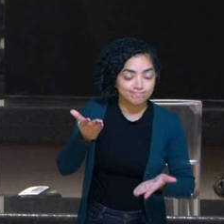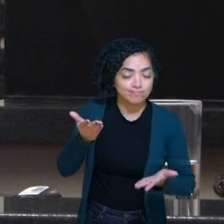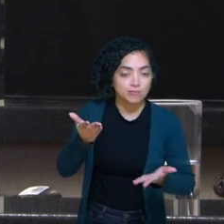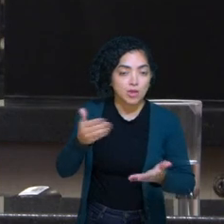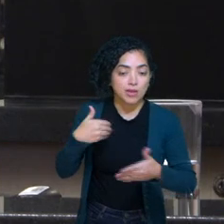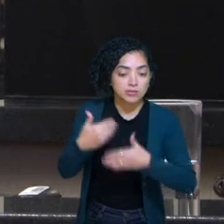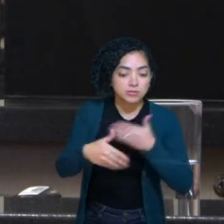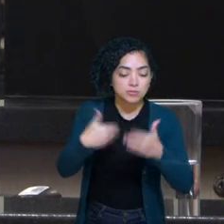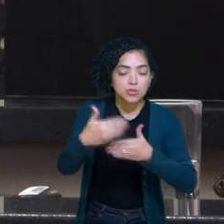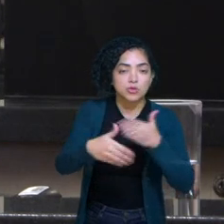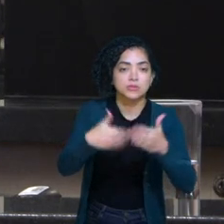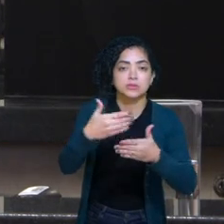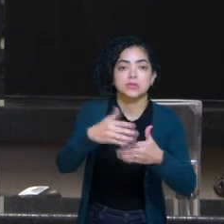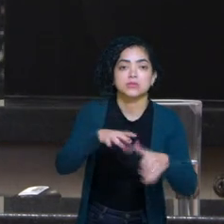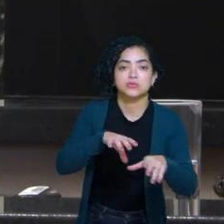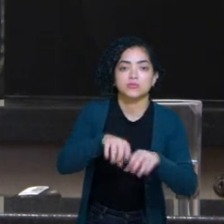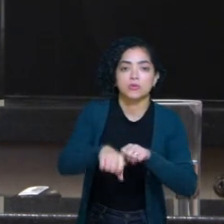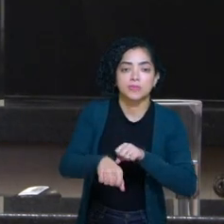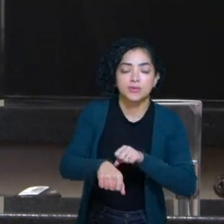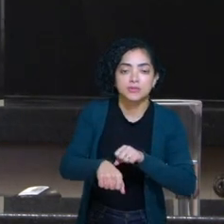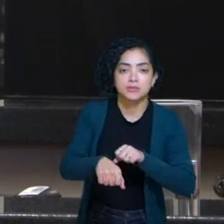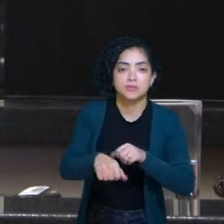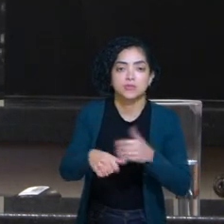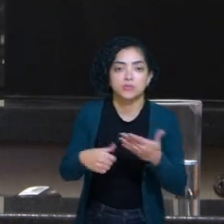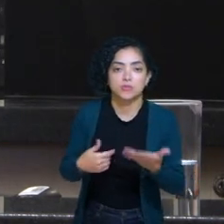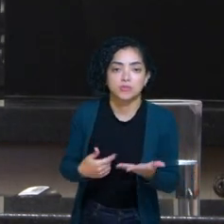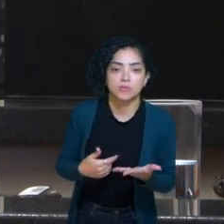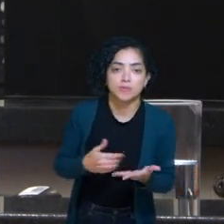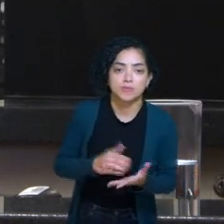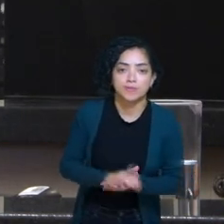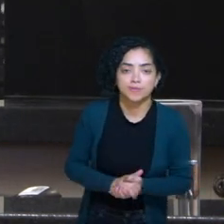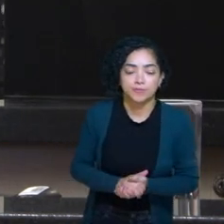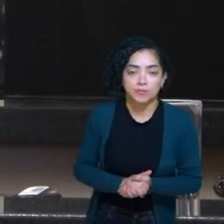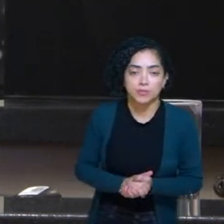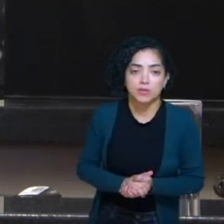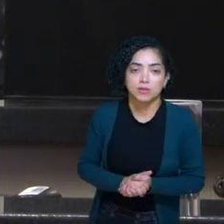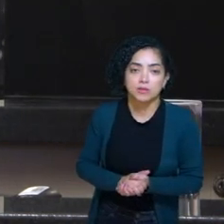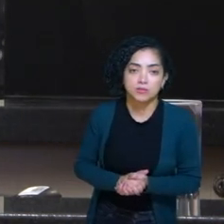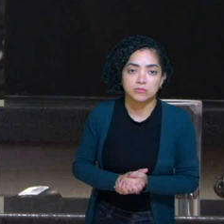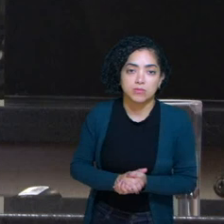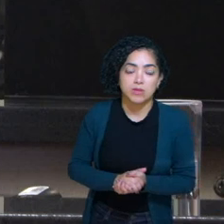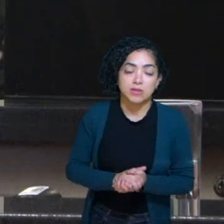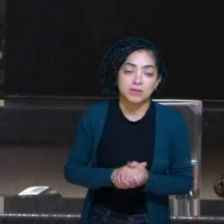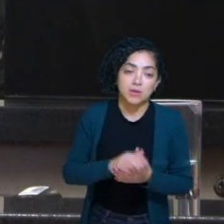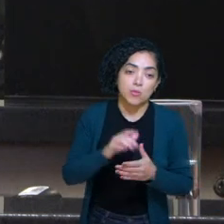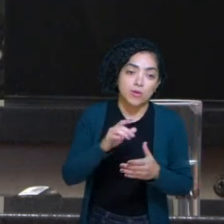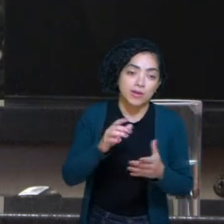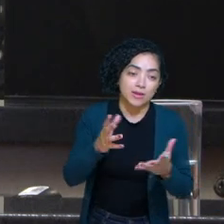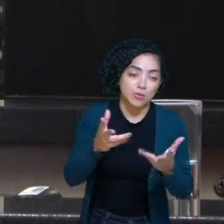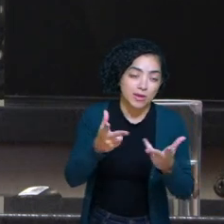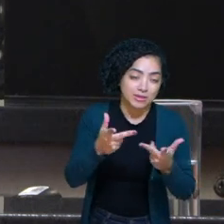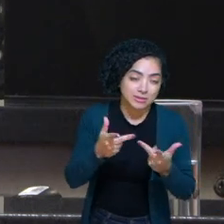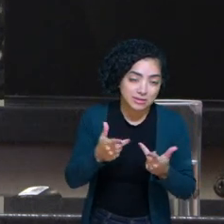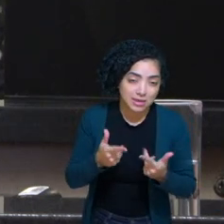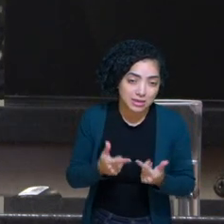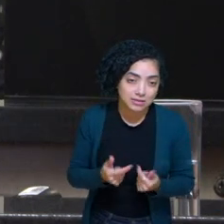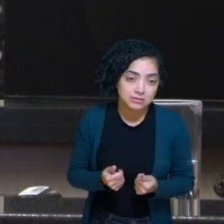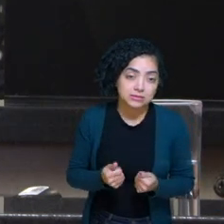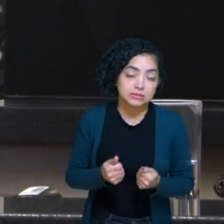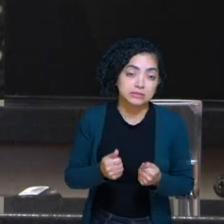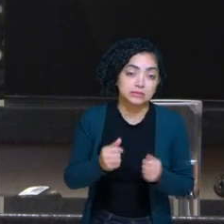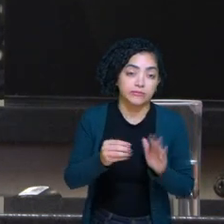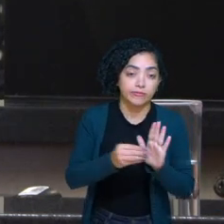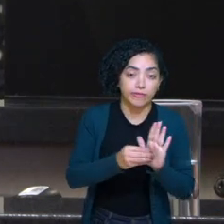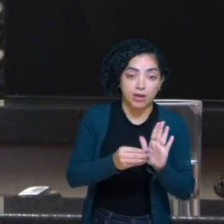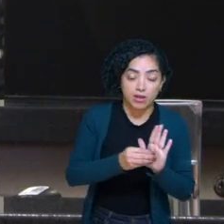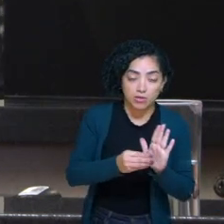medida que que ele né a formação em massa com pouca qualidade não dizer que todo o processo EAD